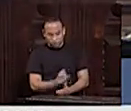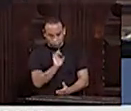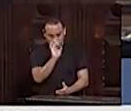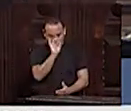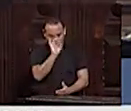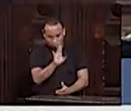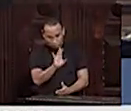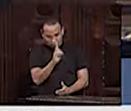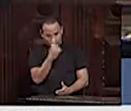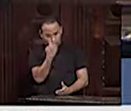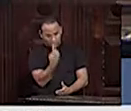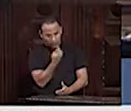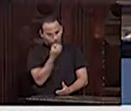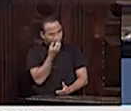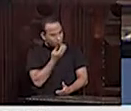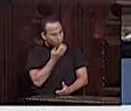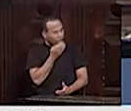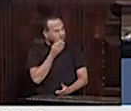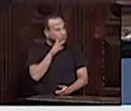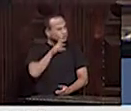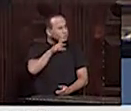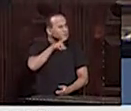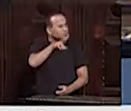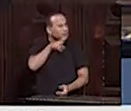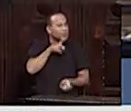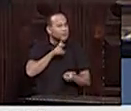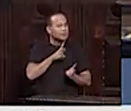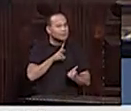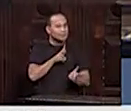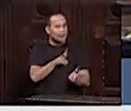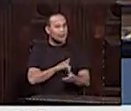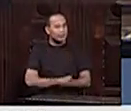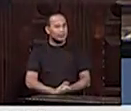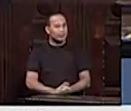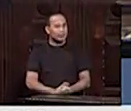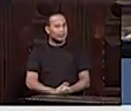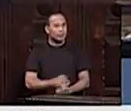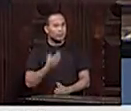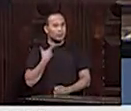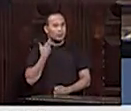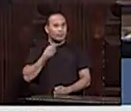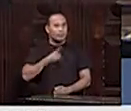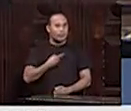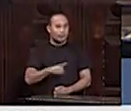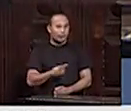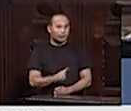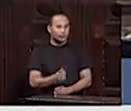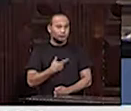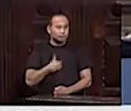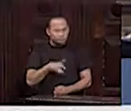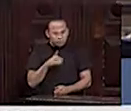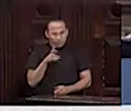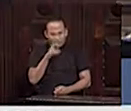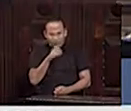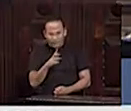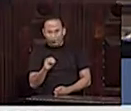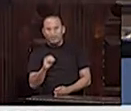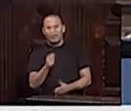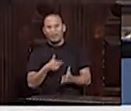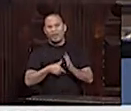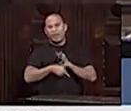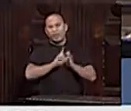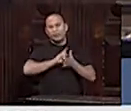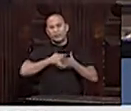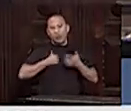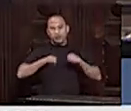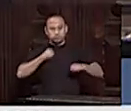Só que é bom a gente sempre olhar a questão com a profundidade necessária. Antes que a gente corra